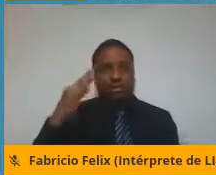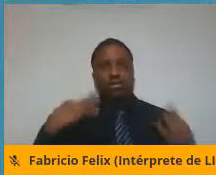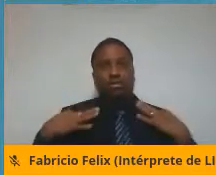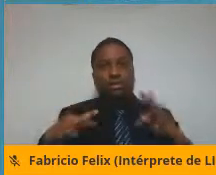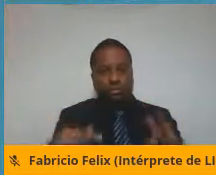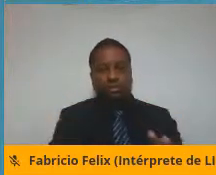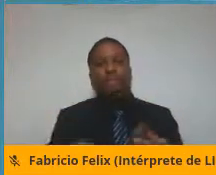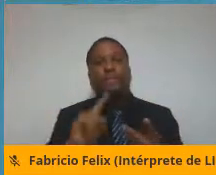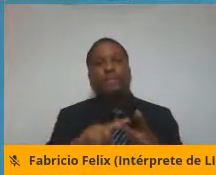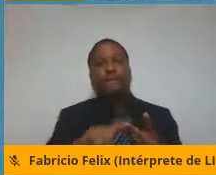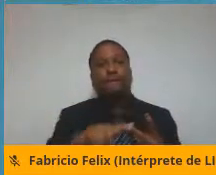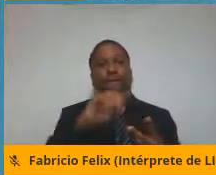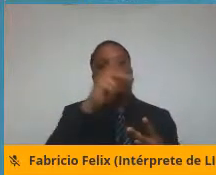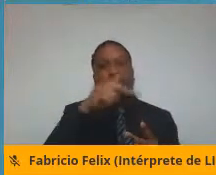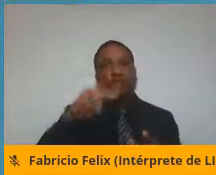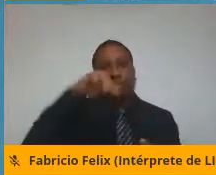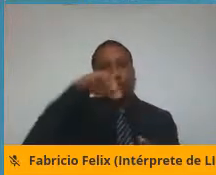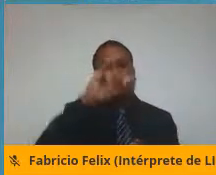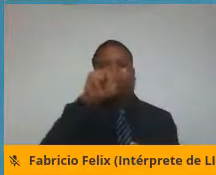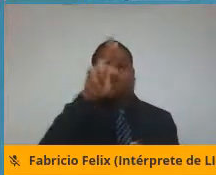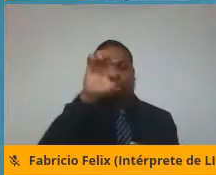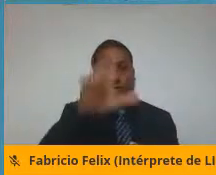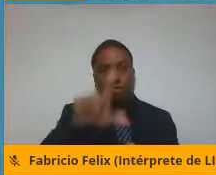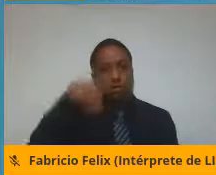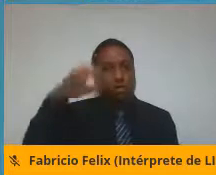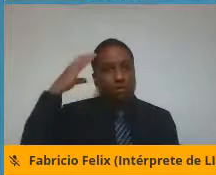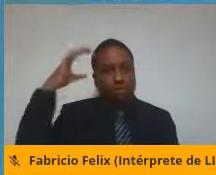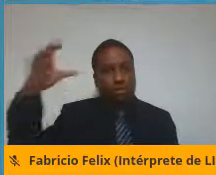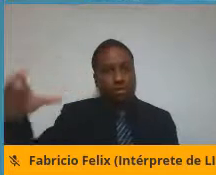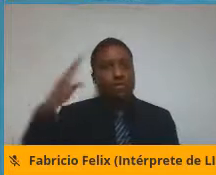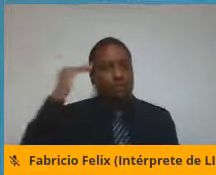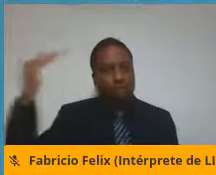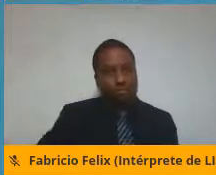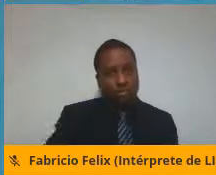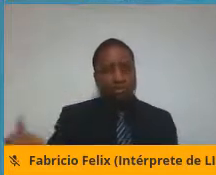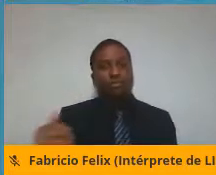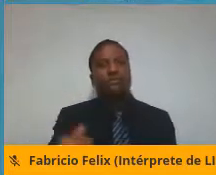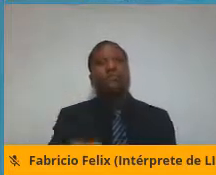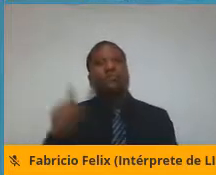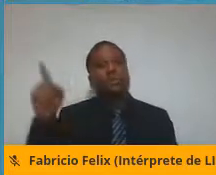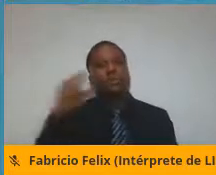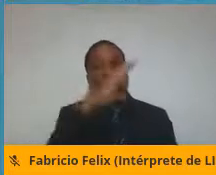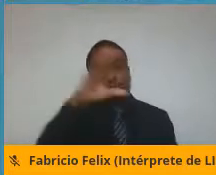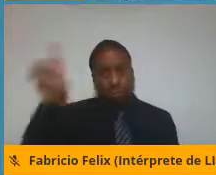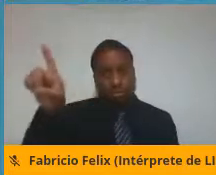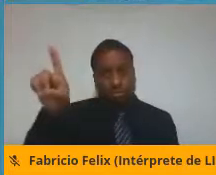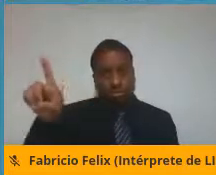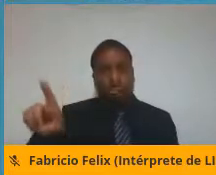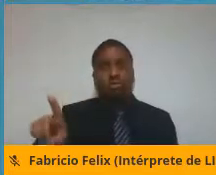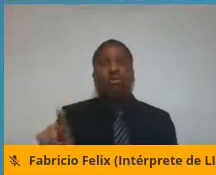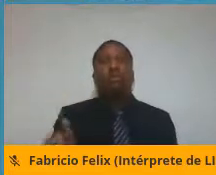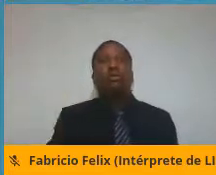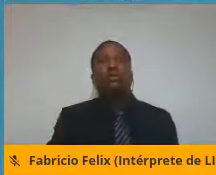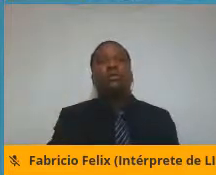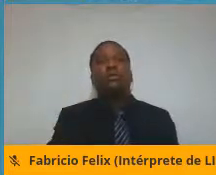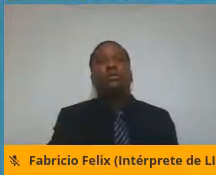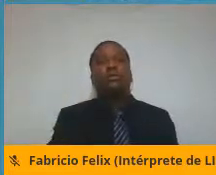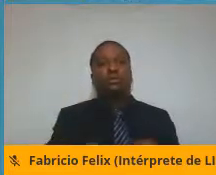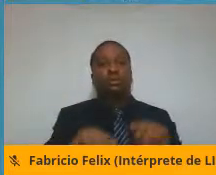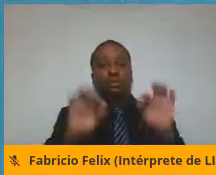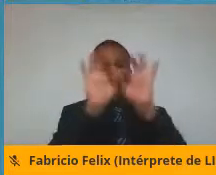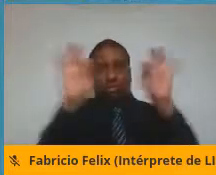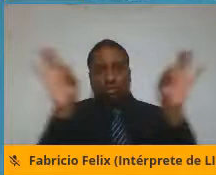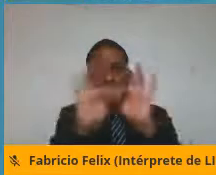Miguel Nicoleles, que é um cientista bem famoso, né, um neurocientista que coordenou aquele projeto Andar de Novo, do exoesqueleto,